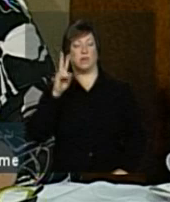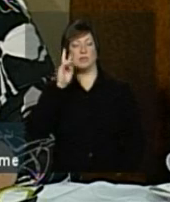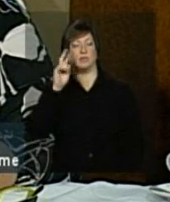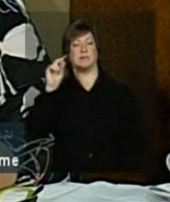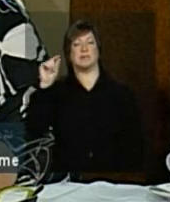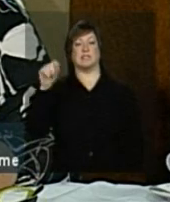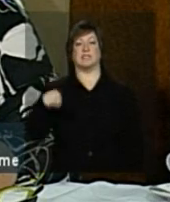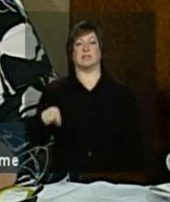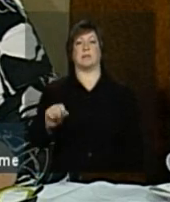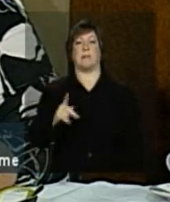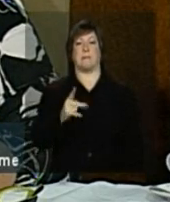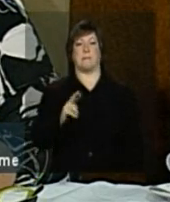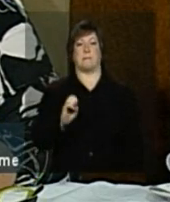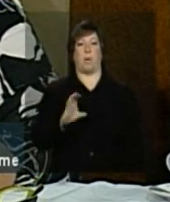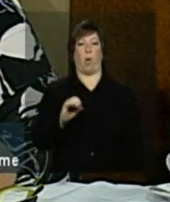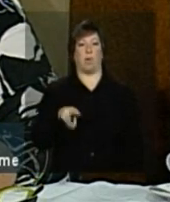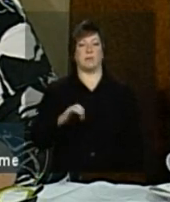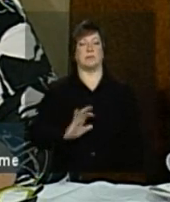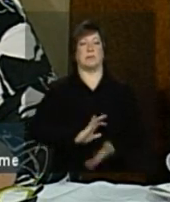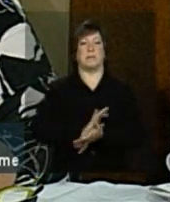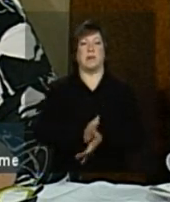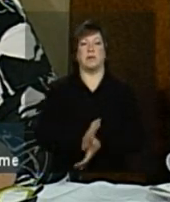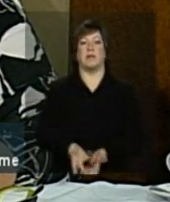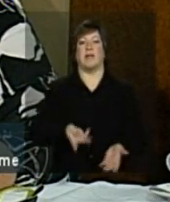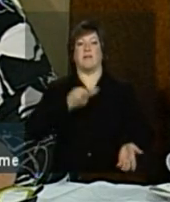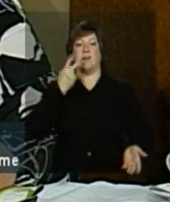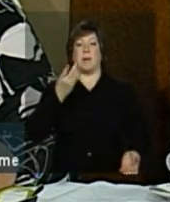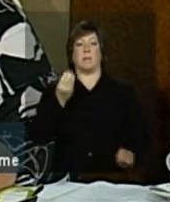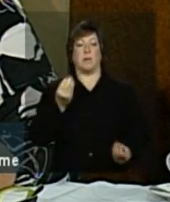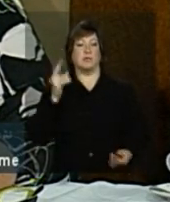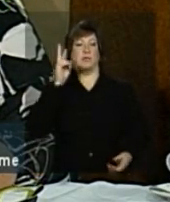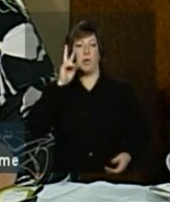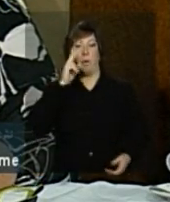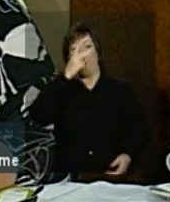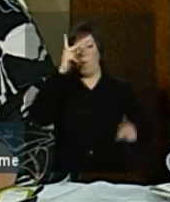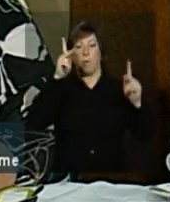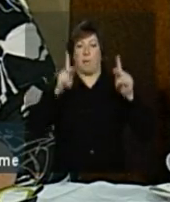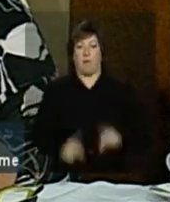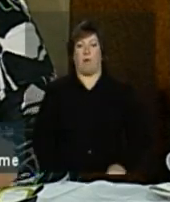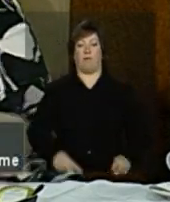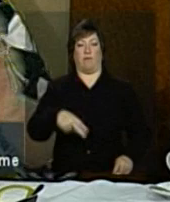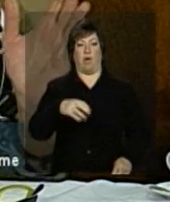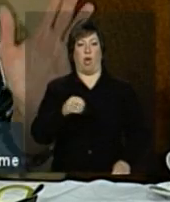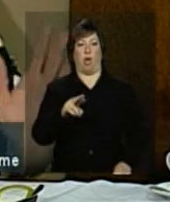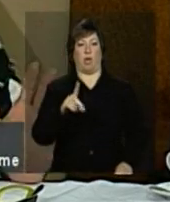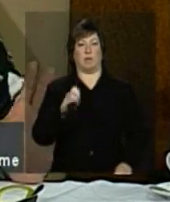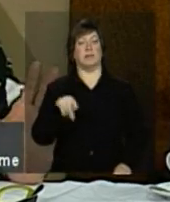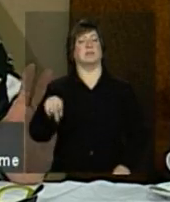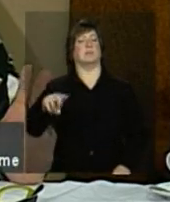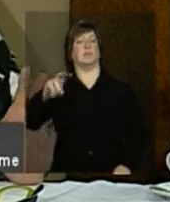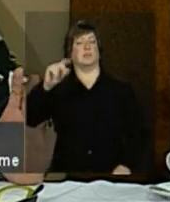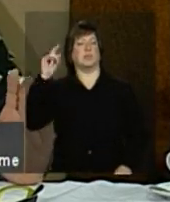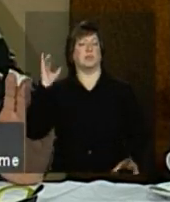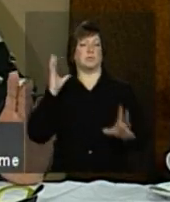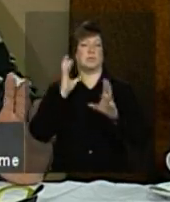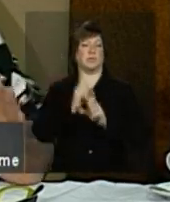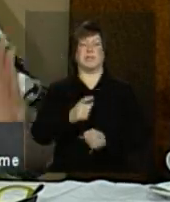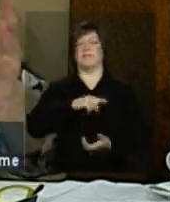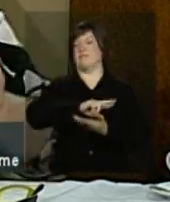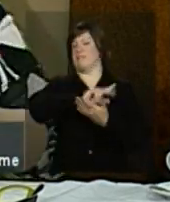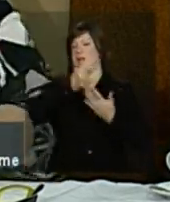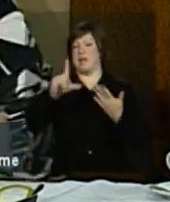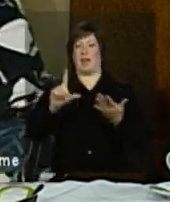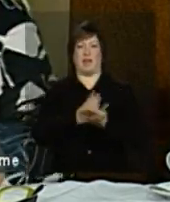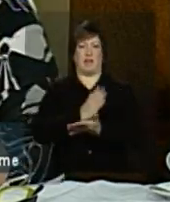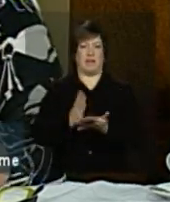existe com relação ao povo do nordeste em especial ao ao o povo do semiário durante muito tempo isso é vasta literatura no Brasil